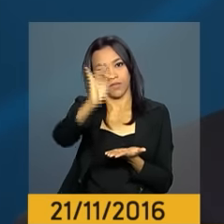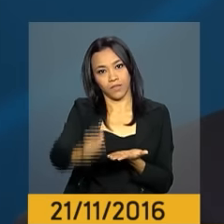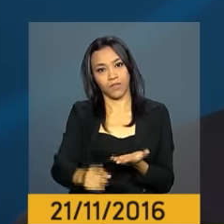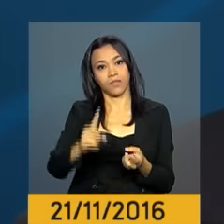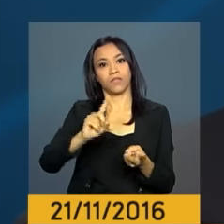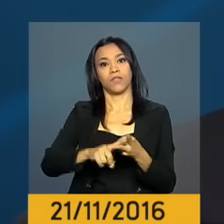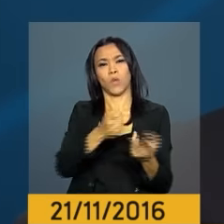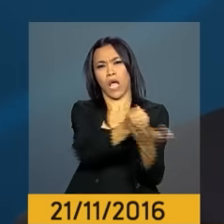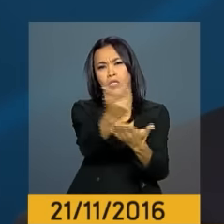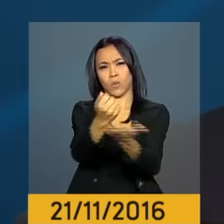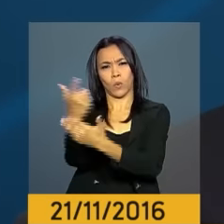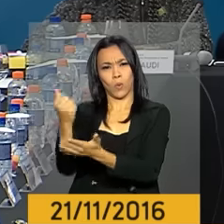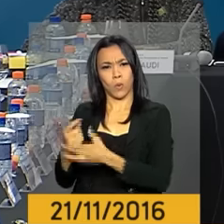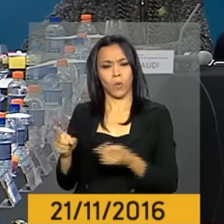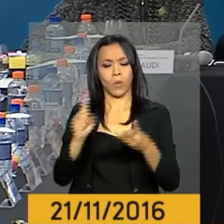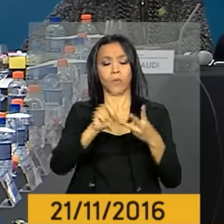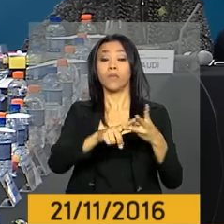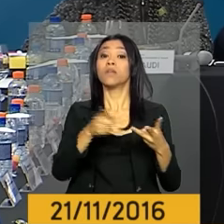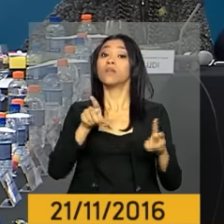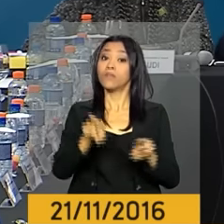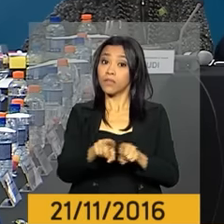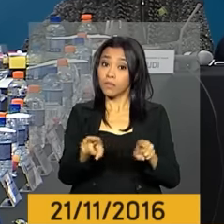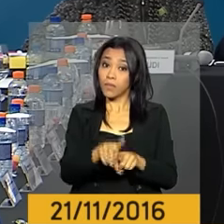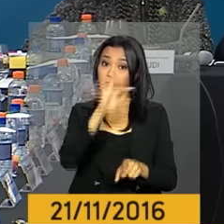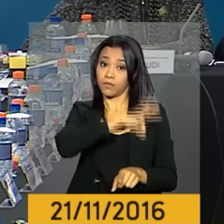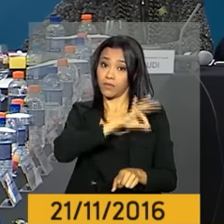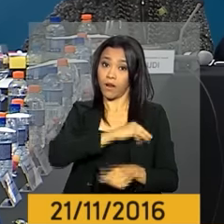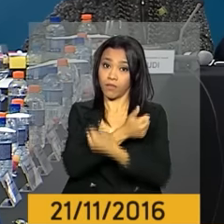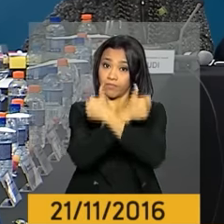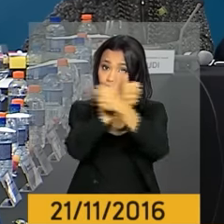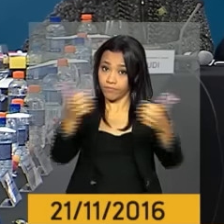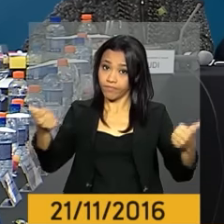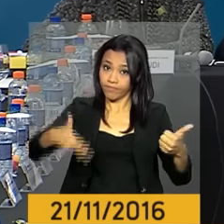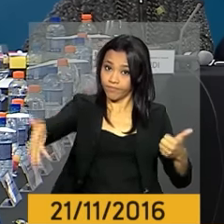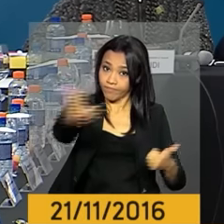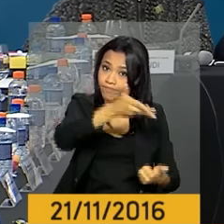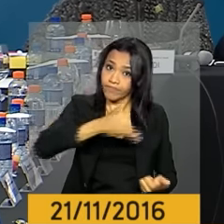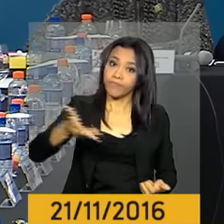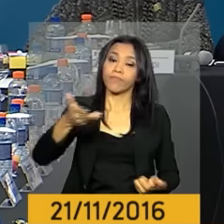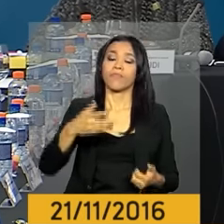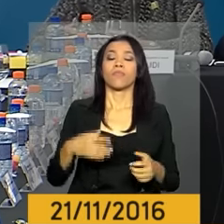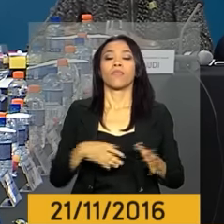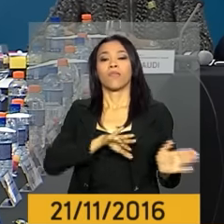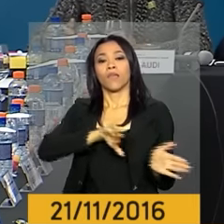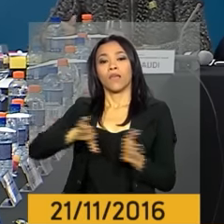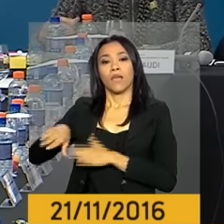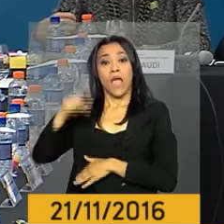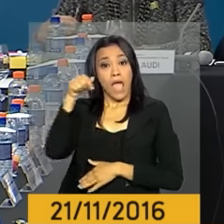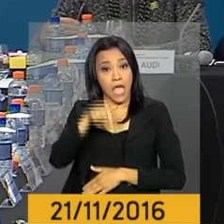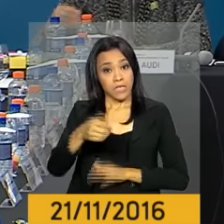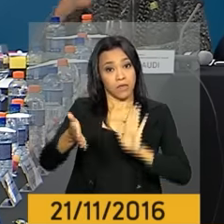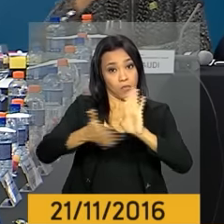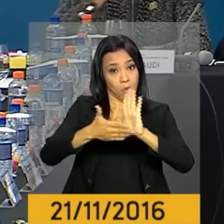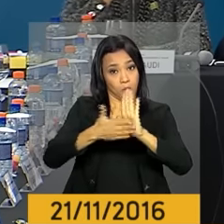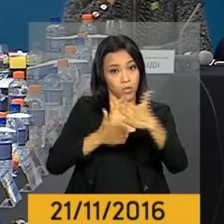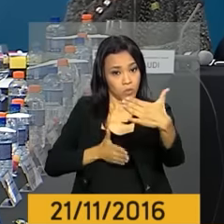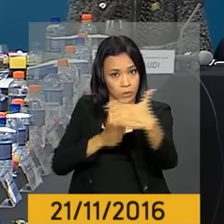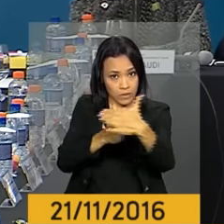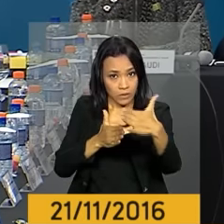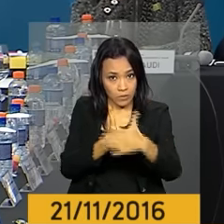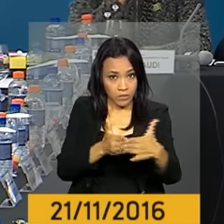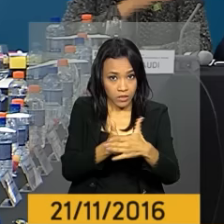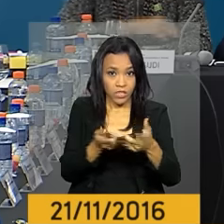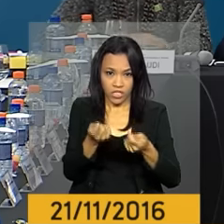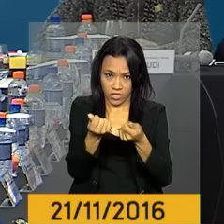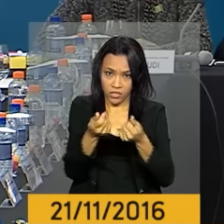renda. Com essa proposta do teto, asseguraremos ainda a viabilidade